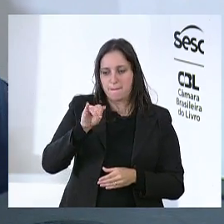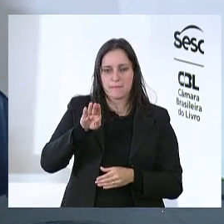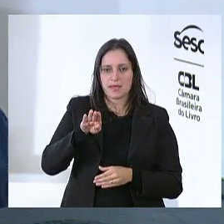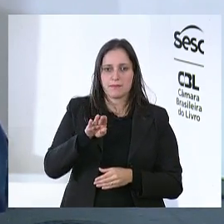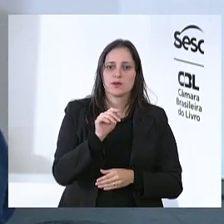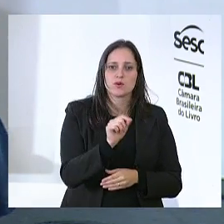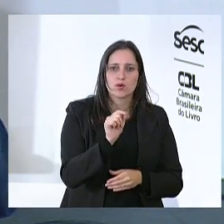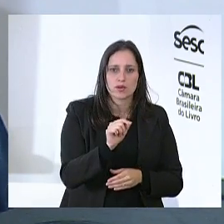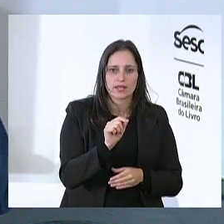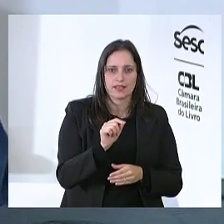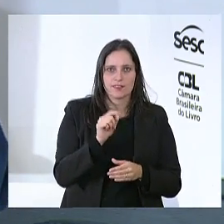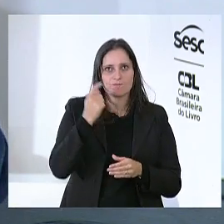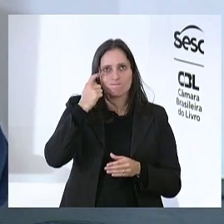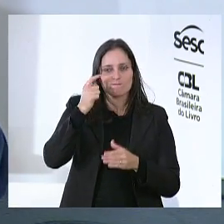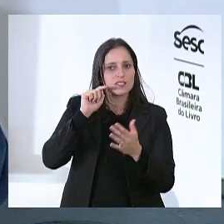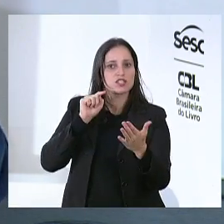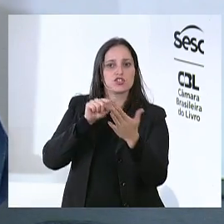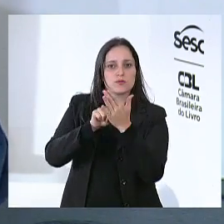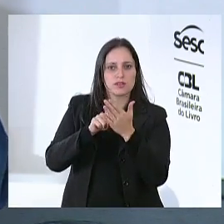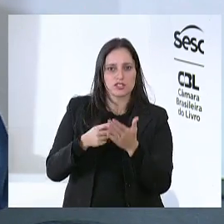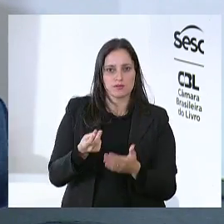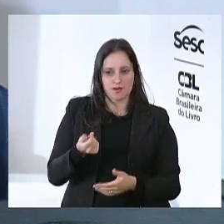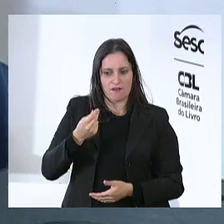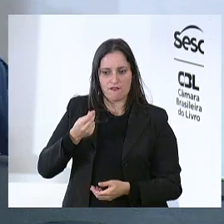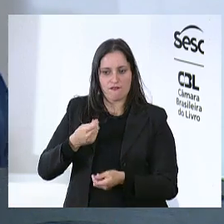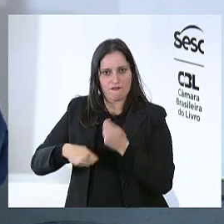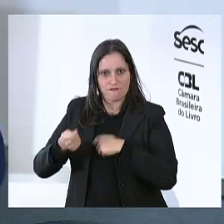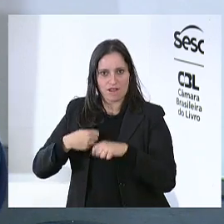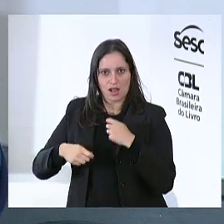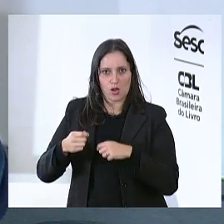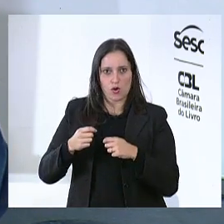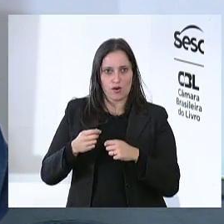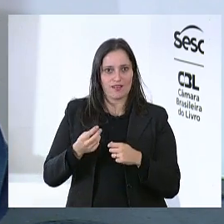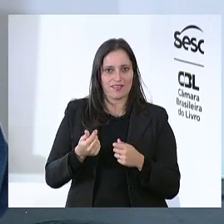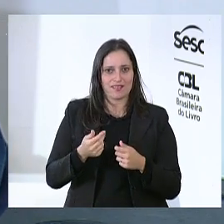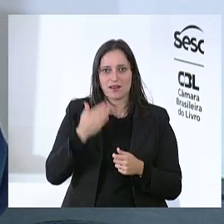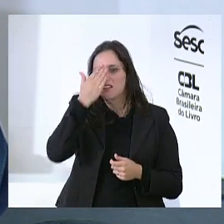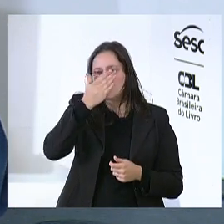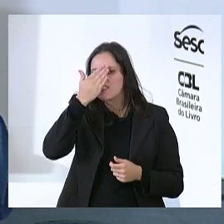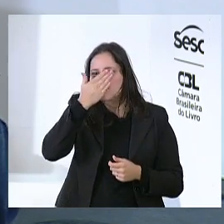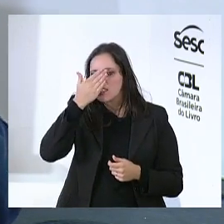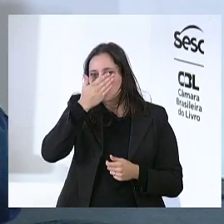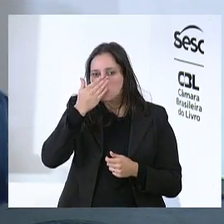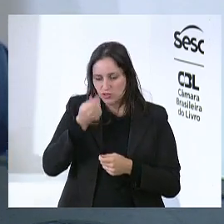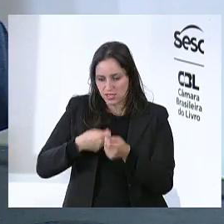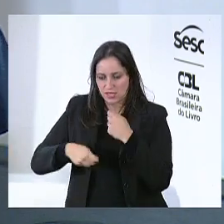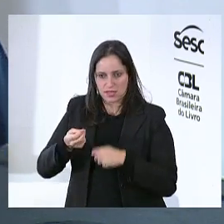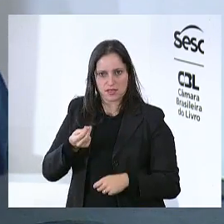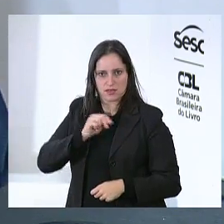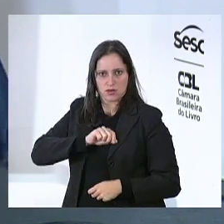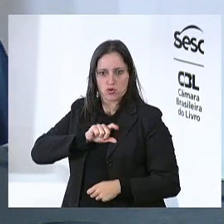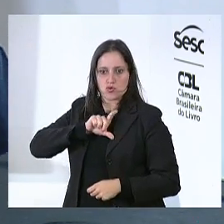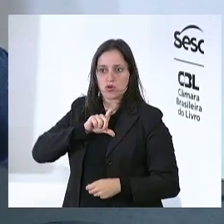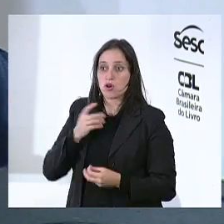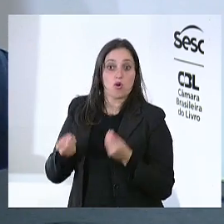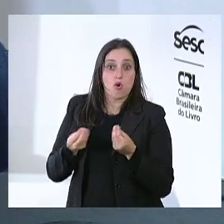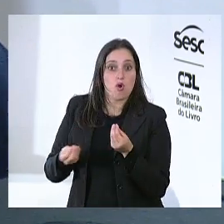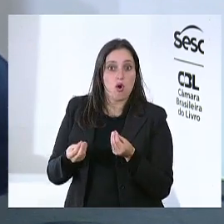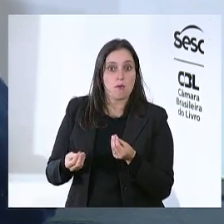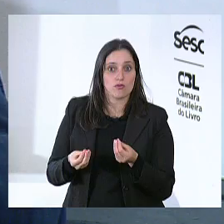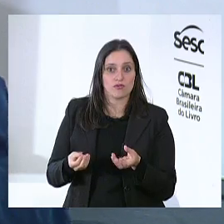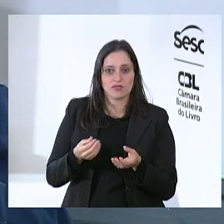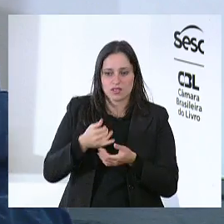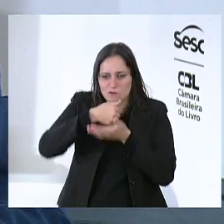econômico de quanto ganham as prostitutas e da venda de drogas. Né? E realmente deu para aumentar o PIBinho.